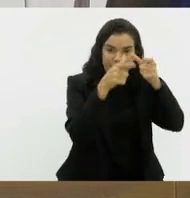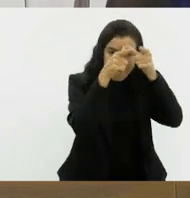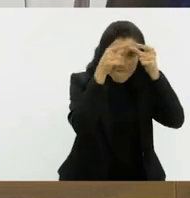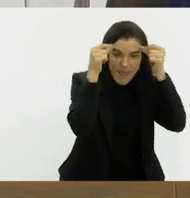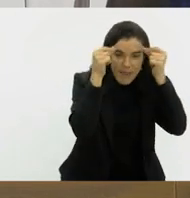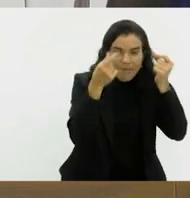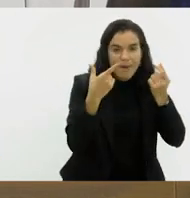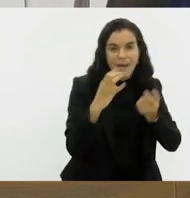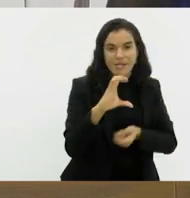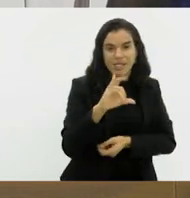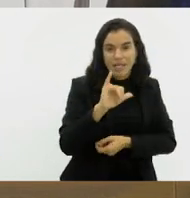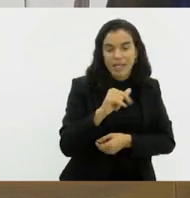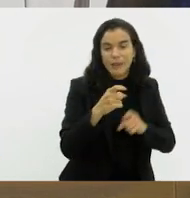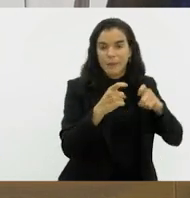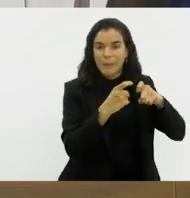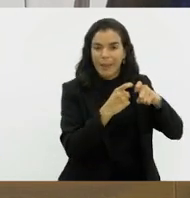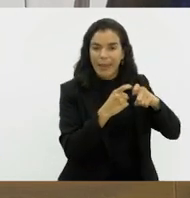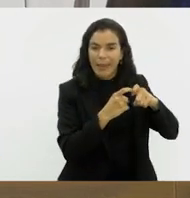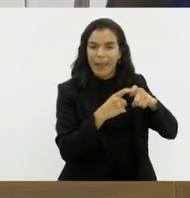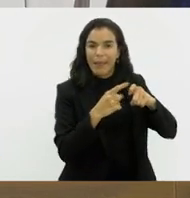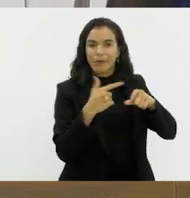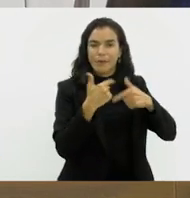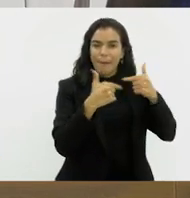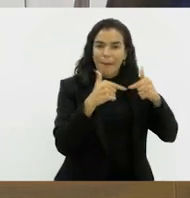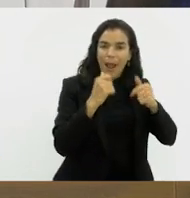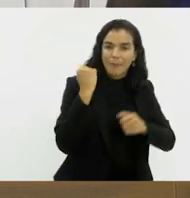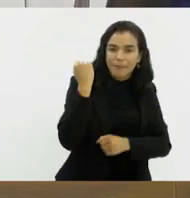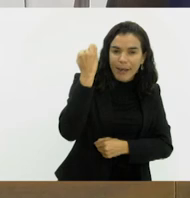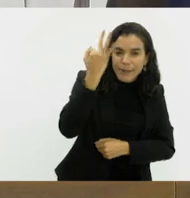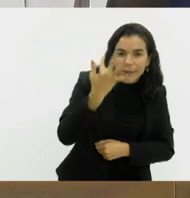enfermagem, clínico, médico, plantão,